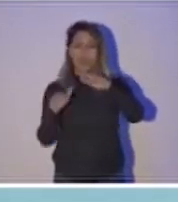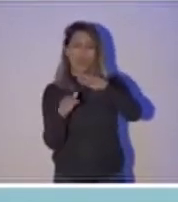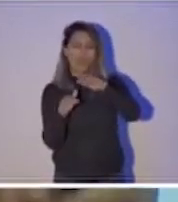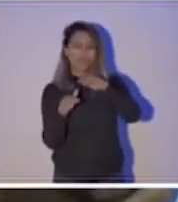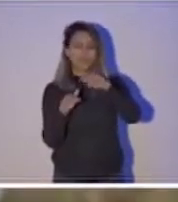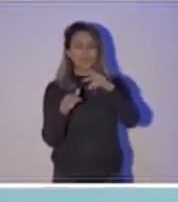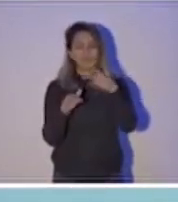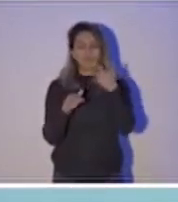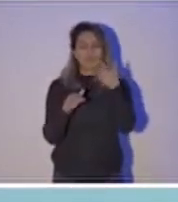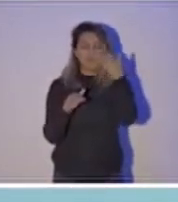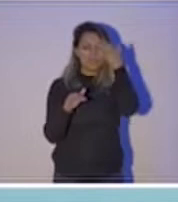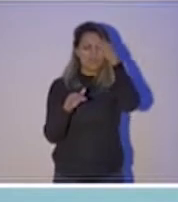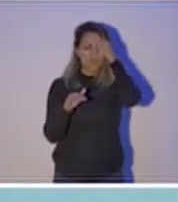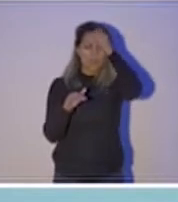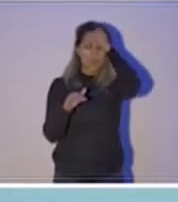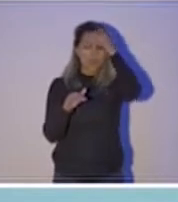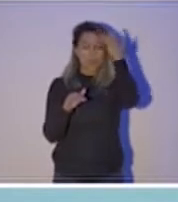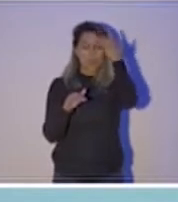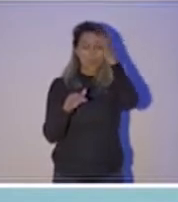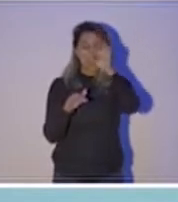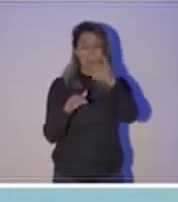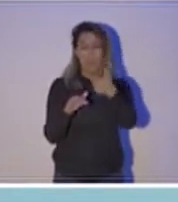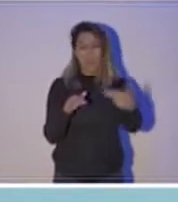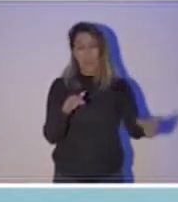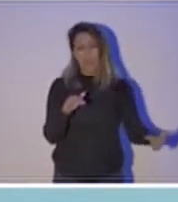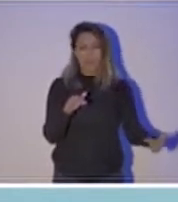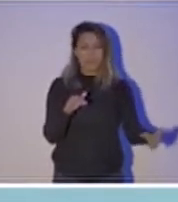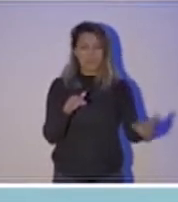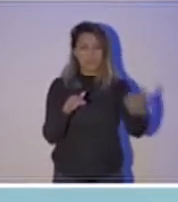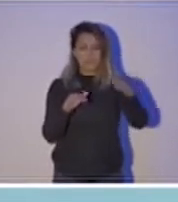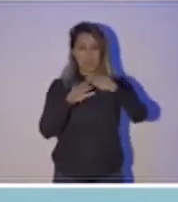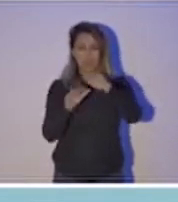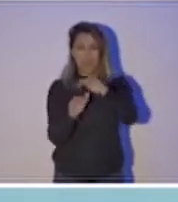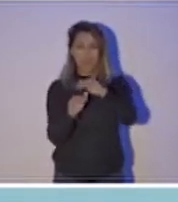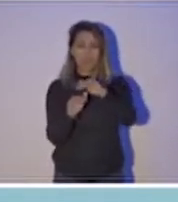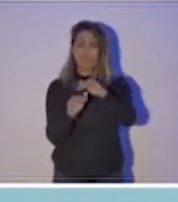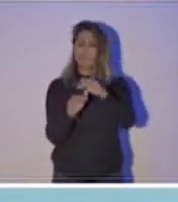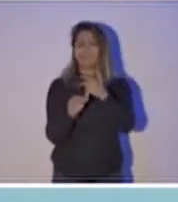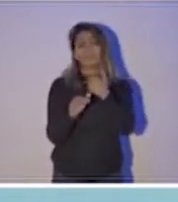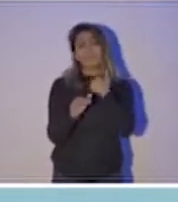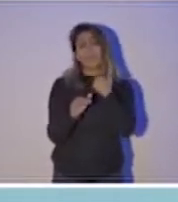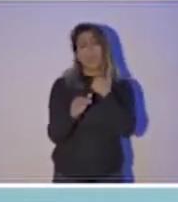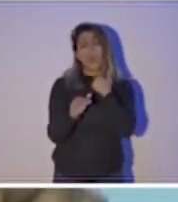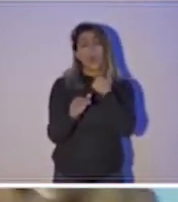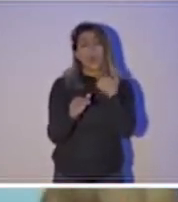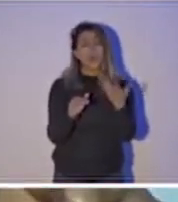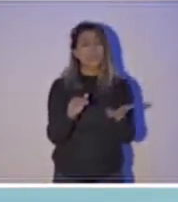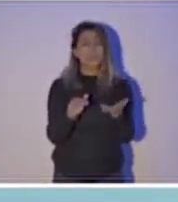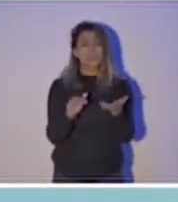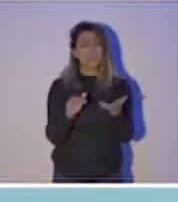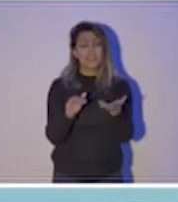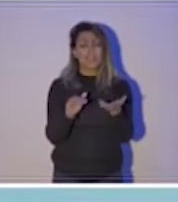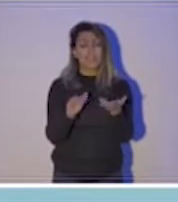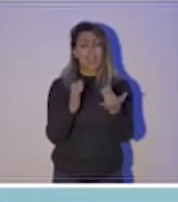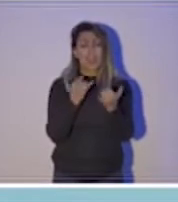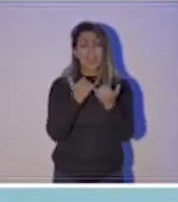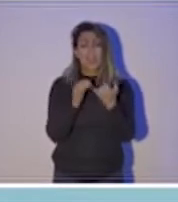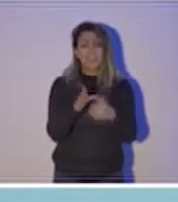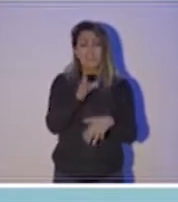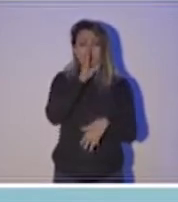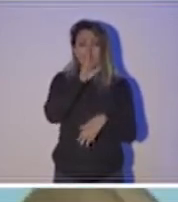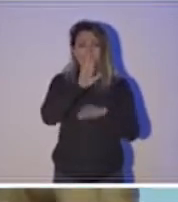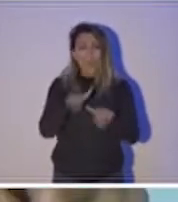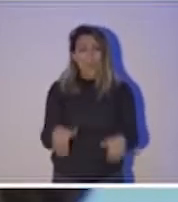Quando a gente subestima a voz dos nossos estudantes, a gente está contribuindo para que eles sejam silenciados em sala de